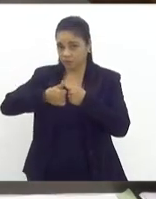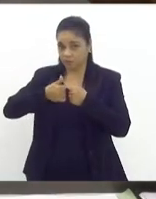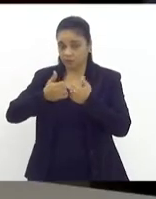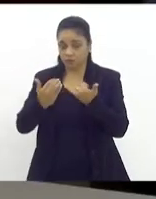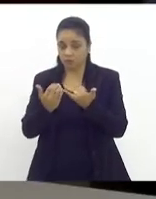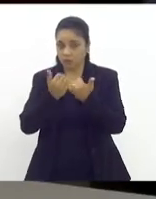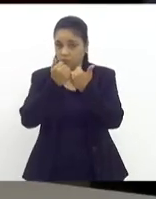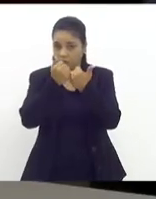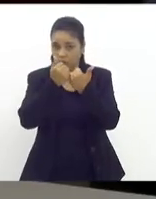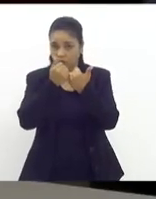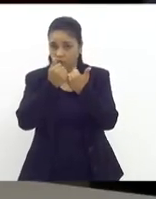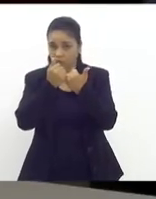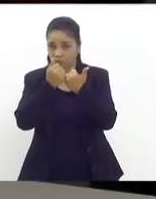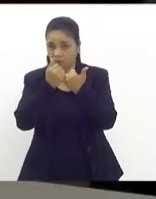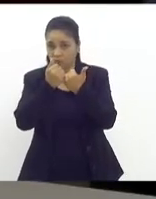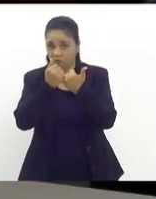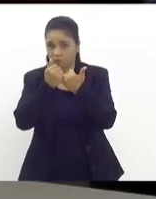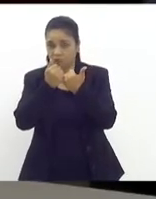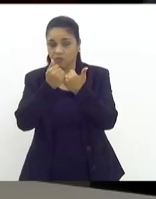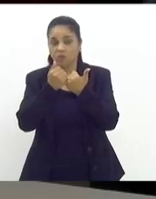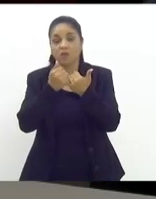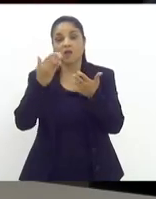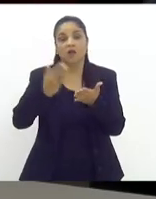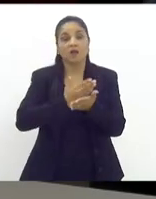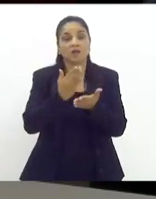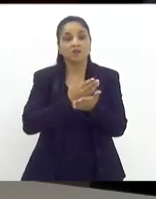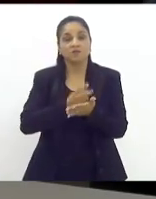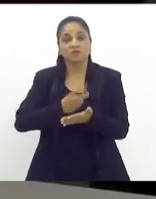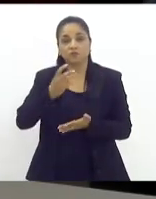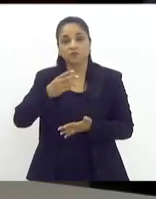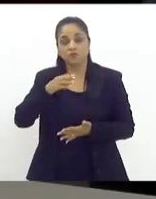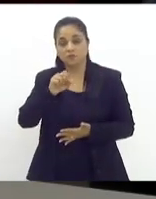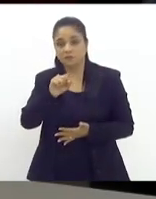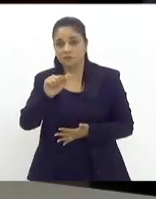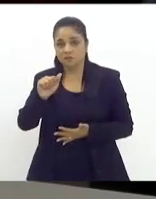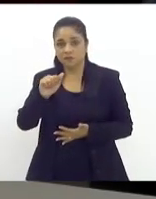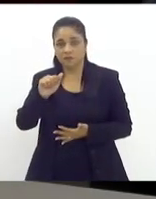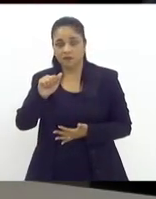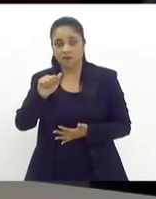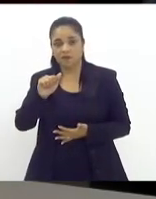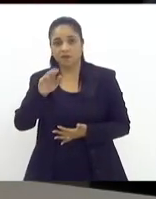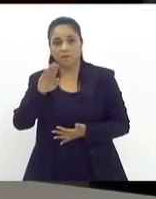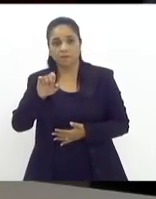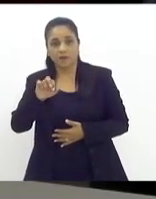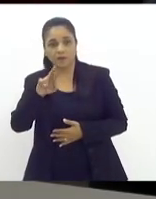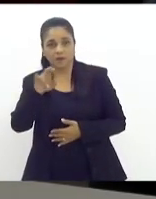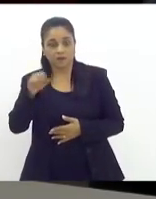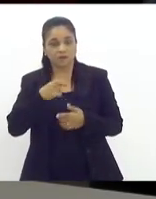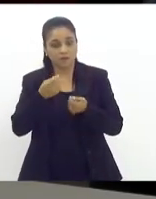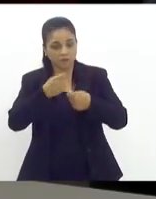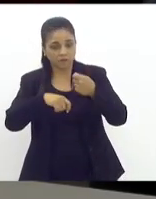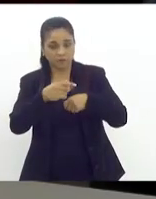tombamento assim escrito no Livro dos Saberes. Ocorre que o Livro dos Saberes é administrado pelo IFAM,